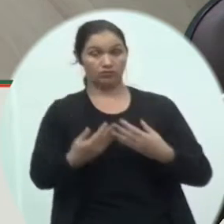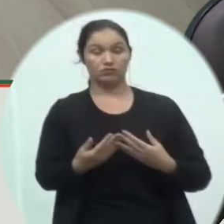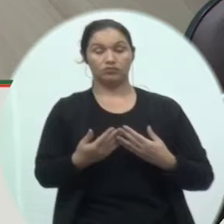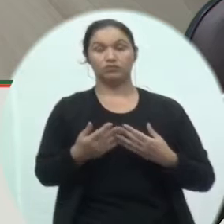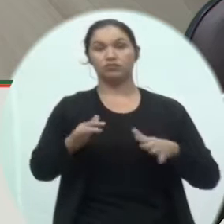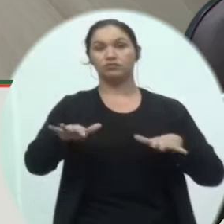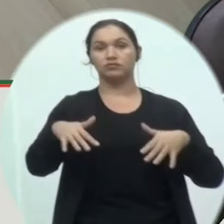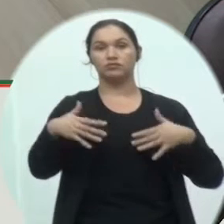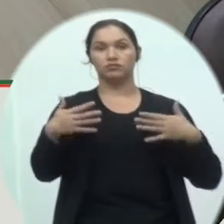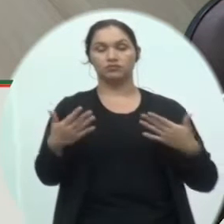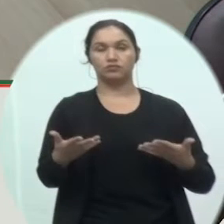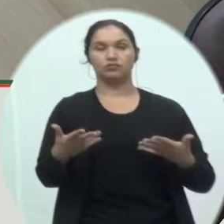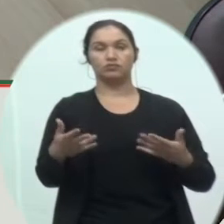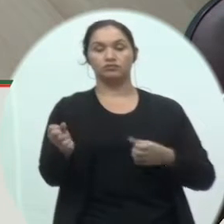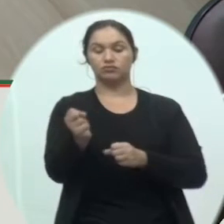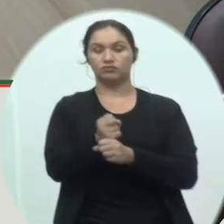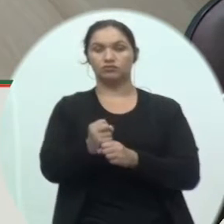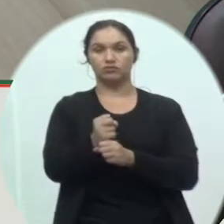Em